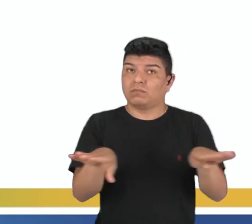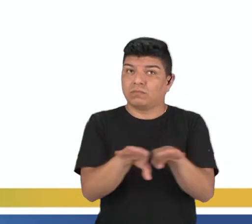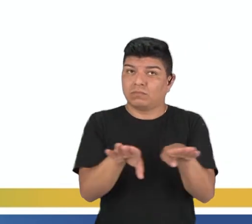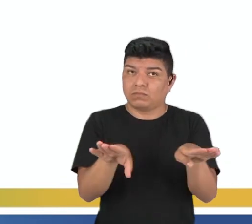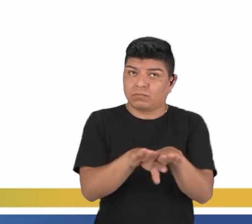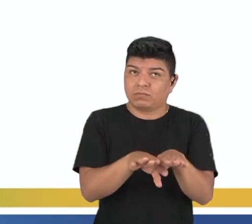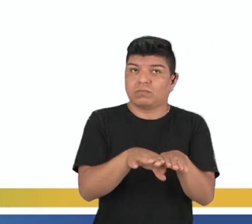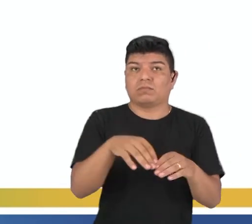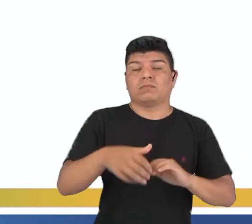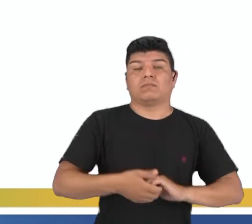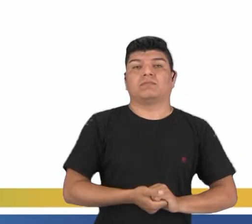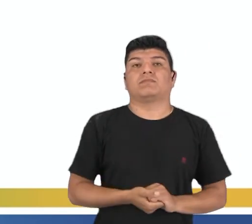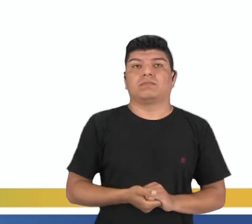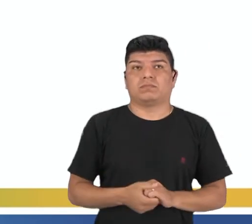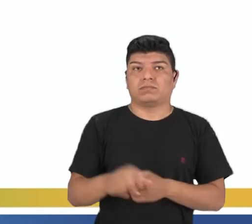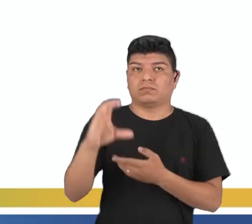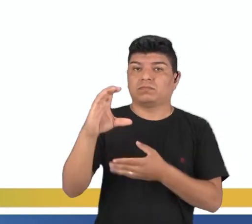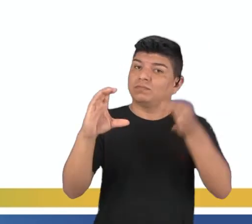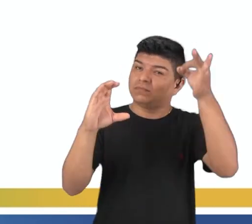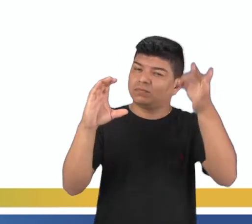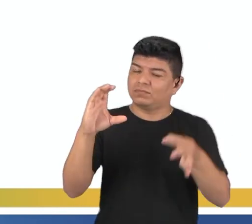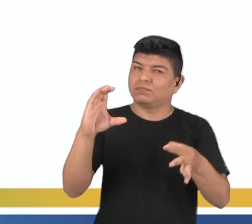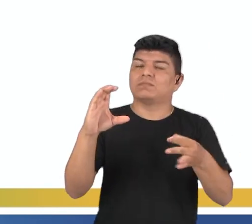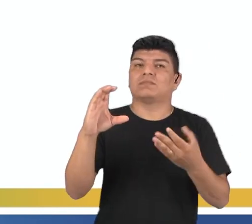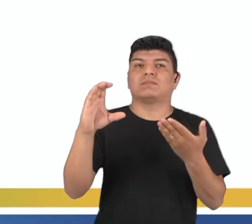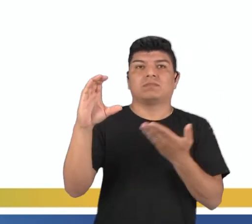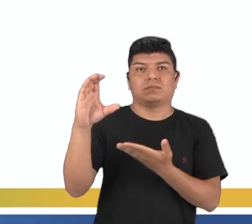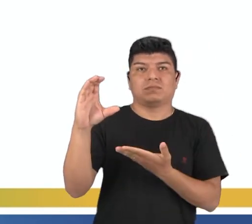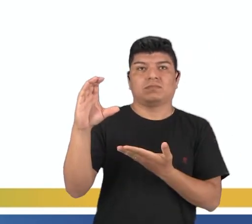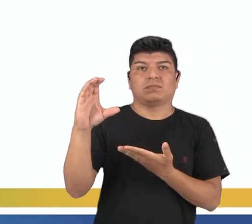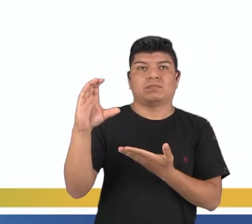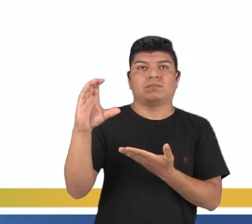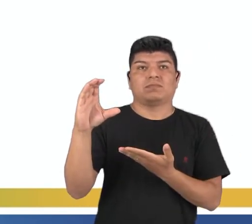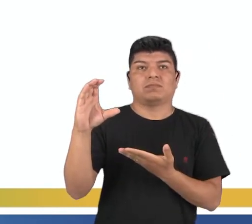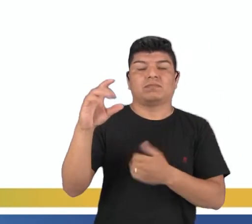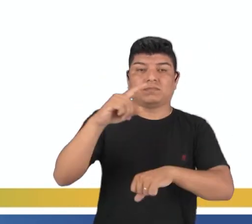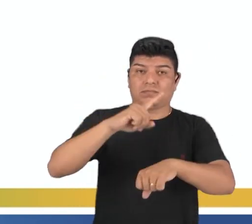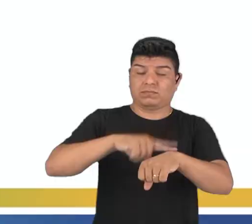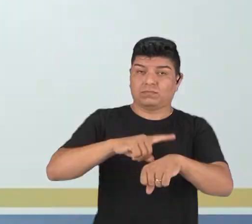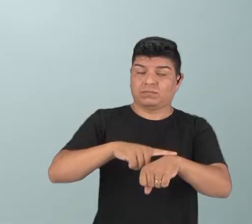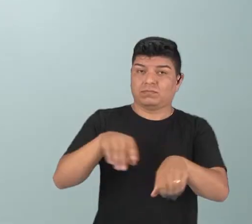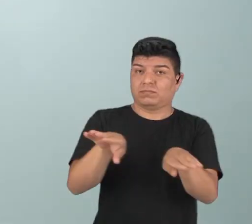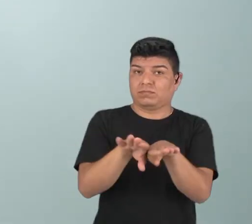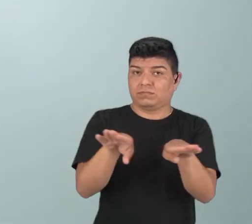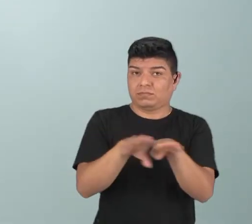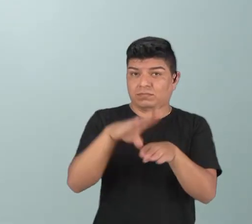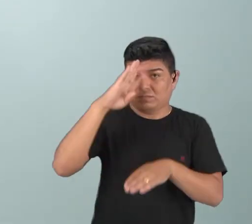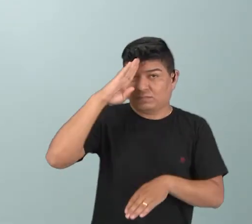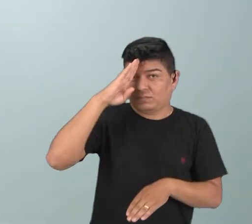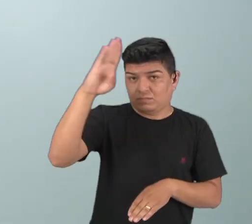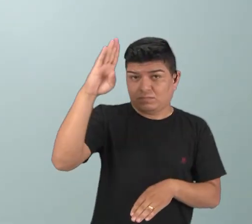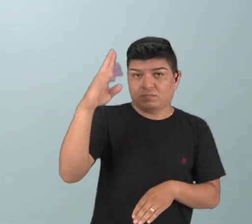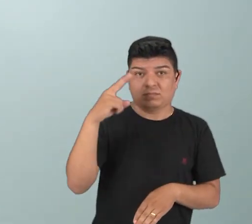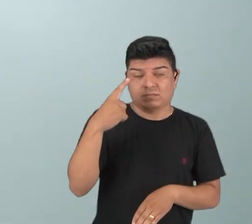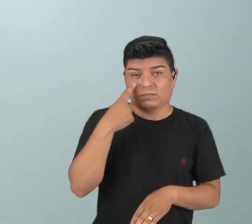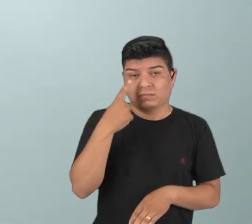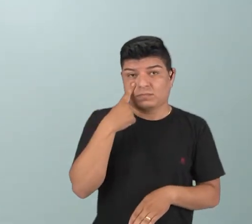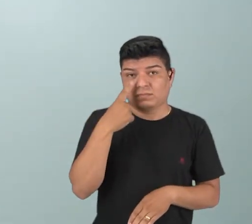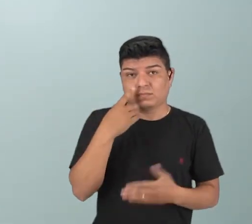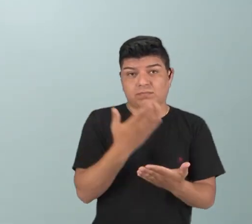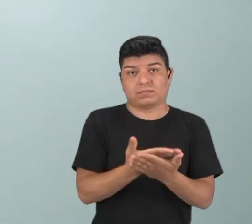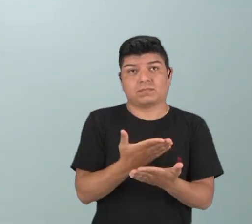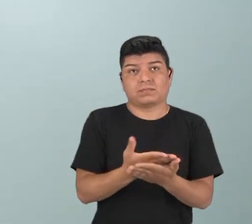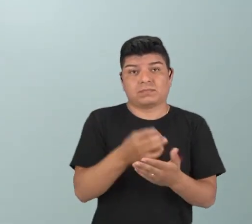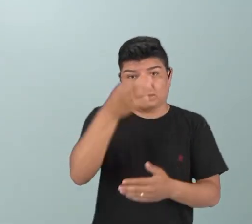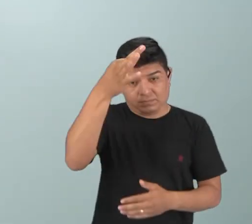timbre, intensidade, altura e duração. Essas foram as principais que nós vimos nas nossas